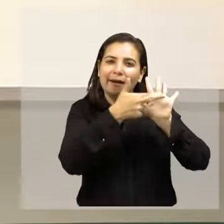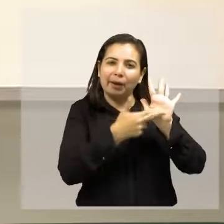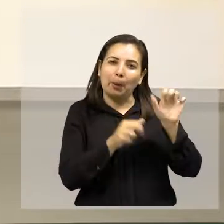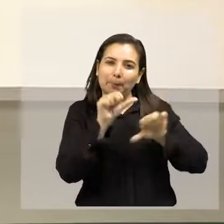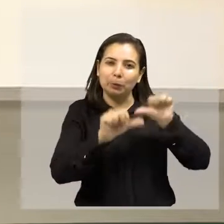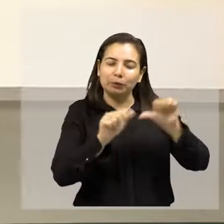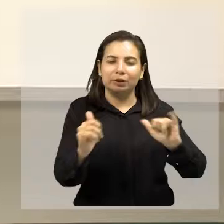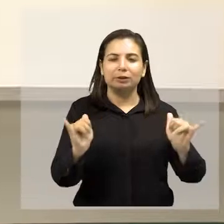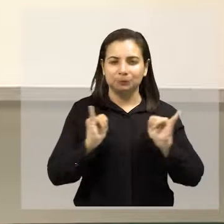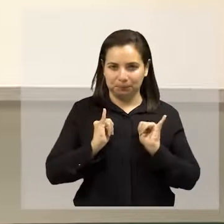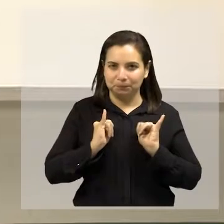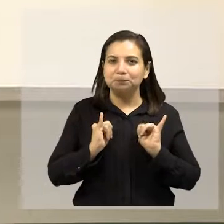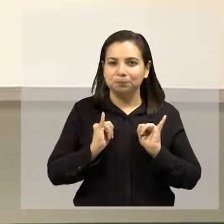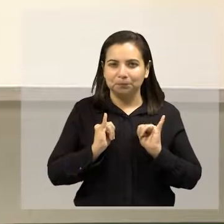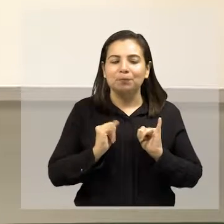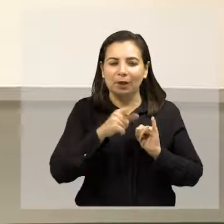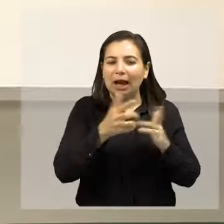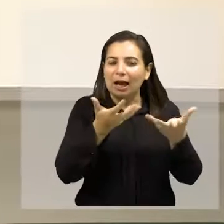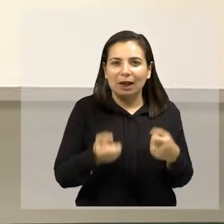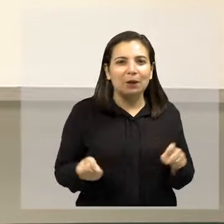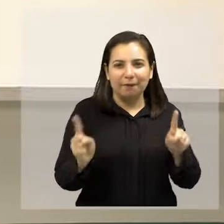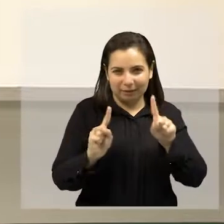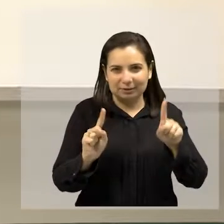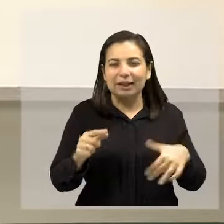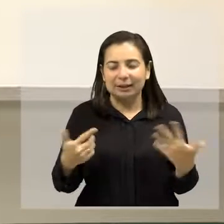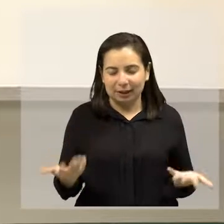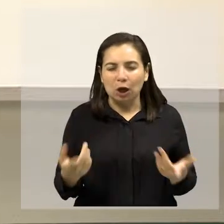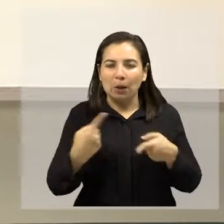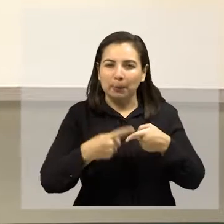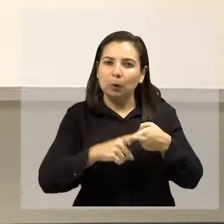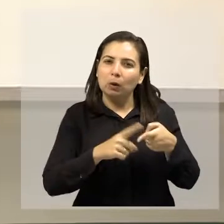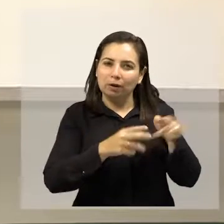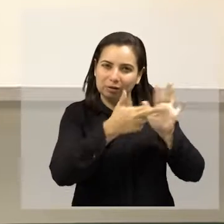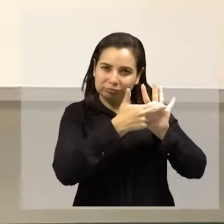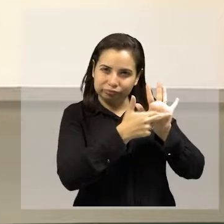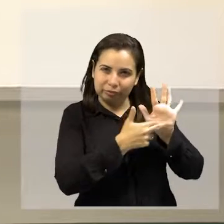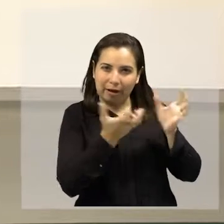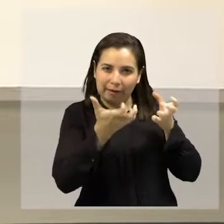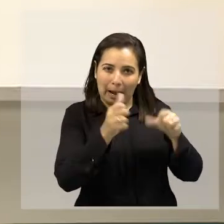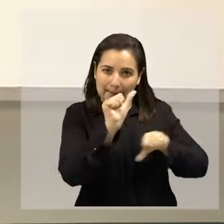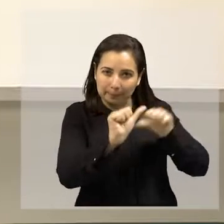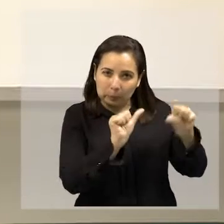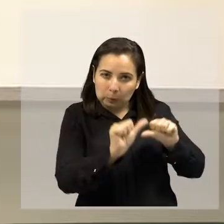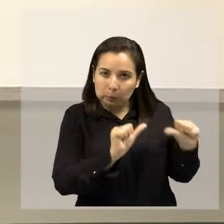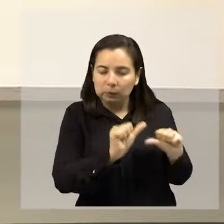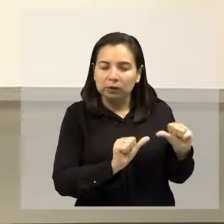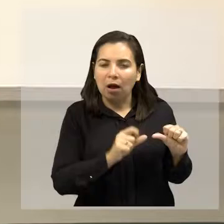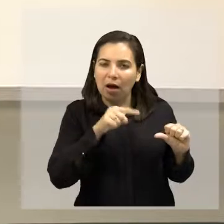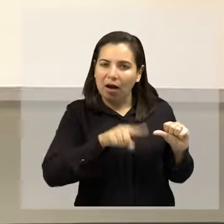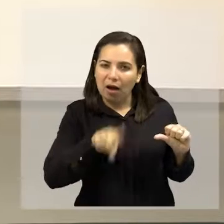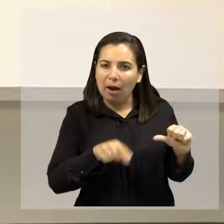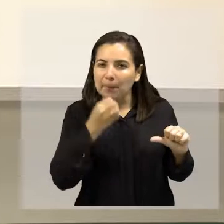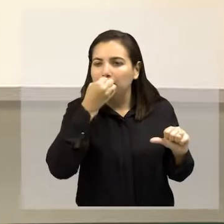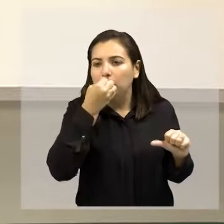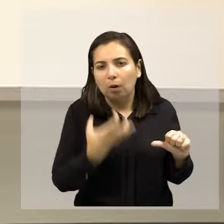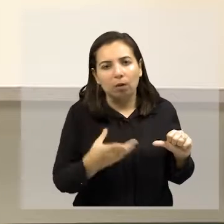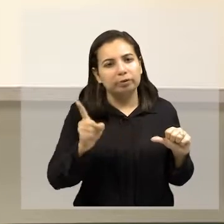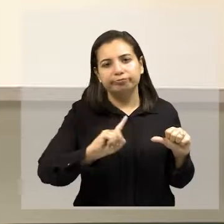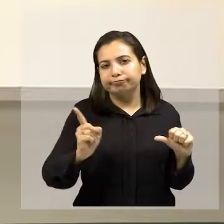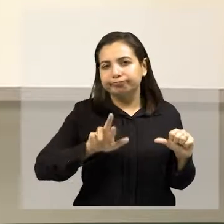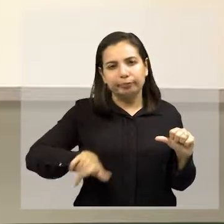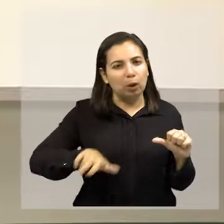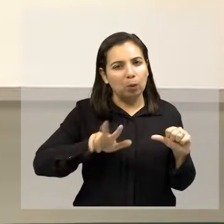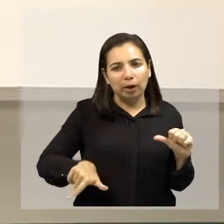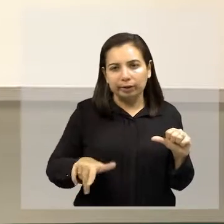a observar que esta reforma ela não é boa para cidadãos e